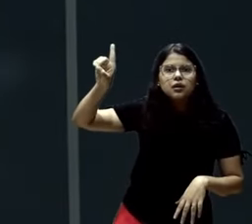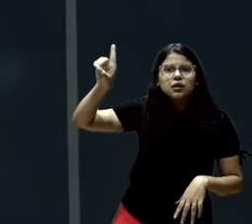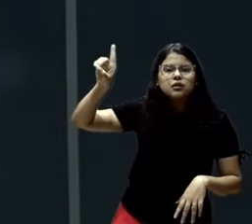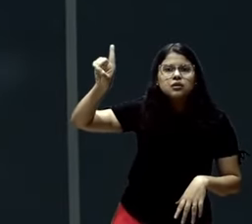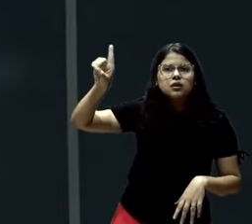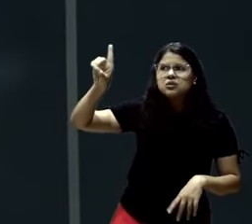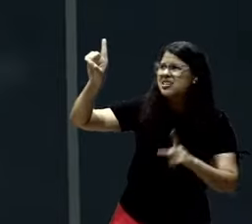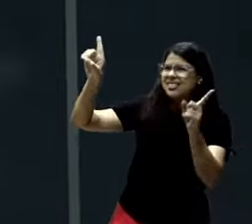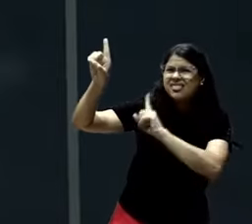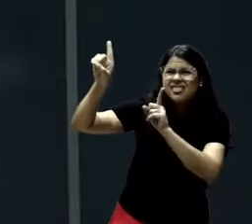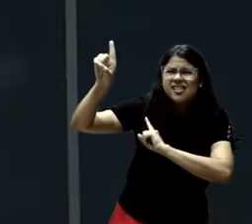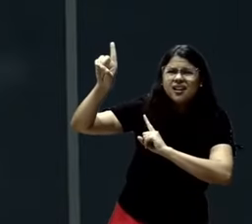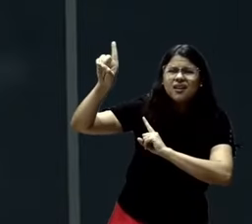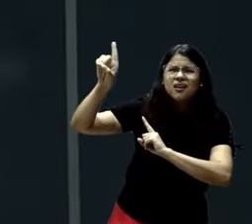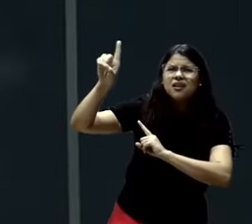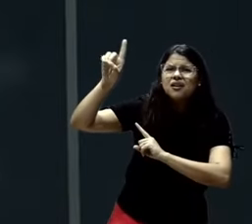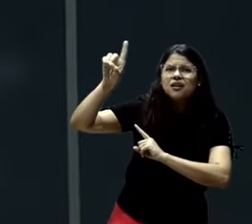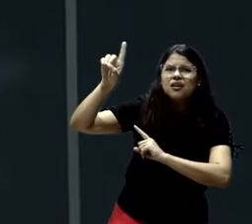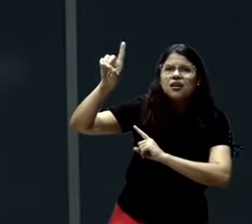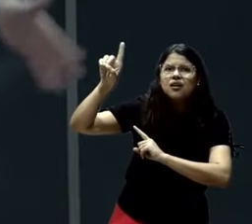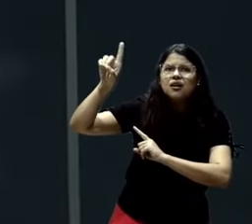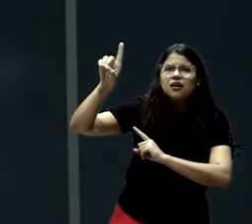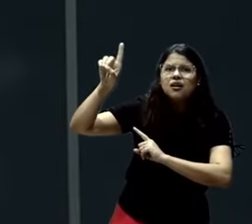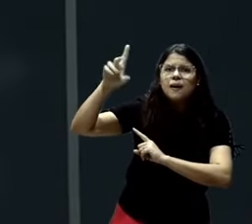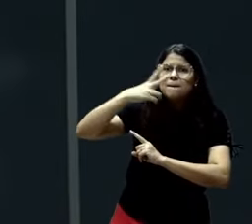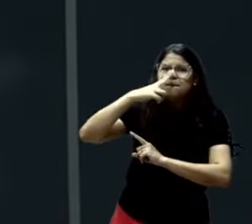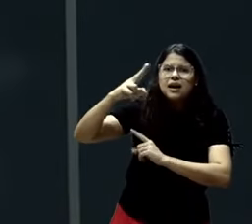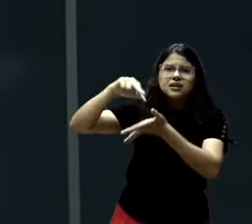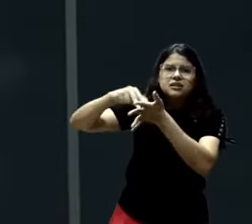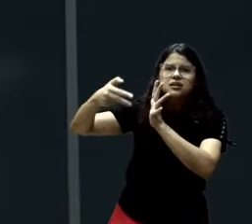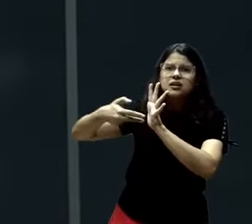nega: Senhor, o Senhor escolheu errado.